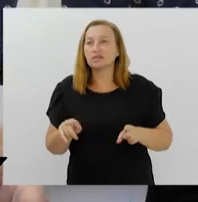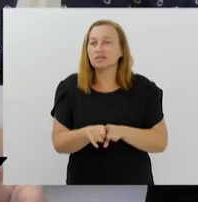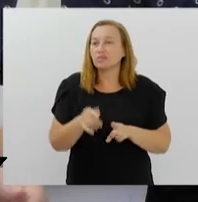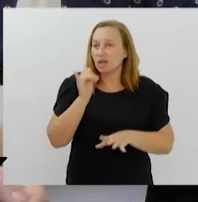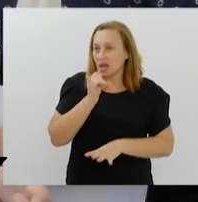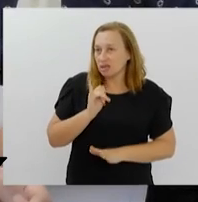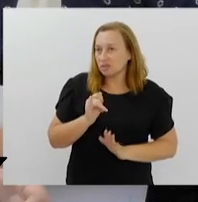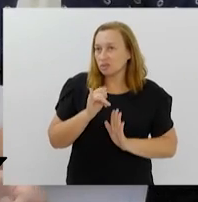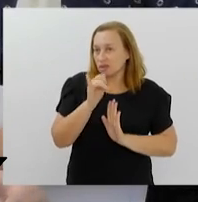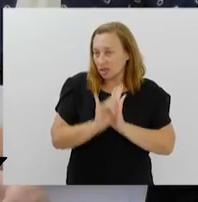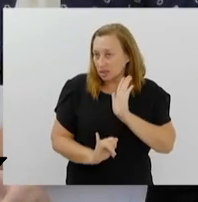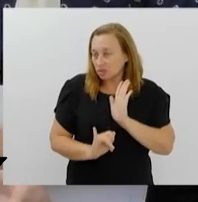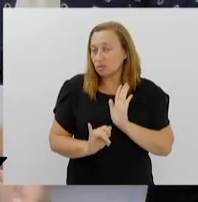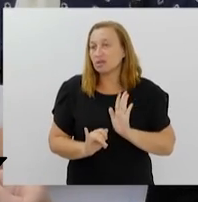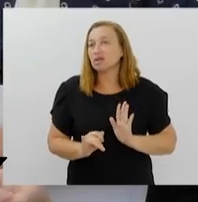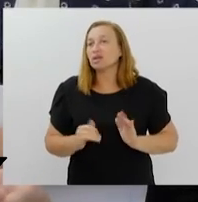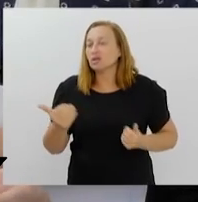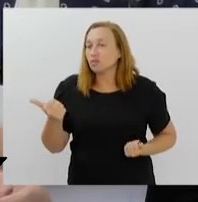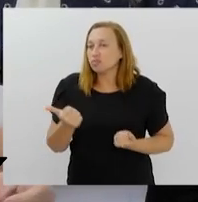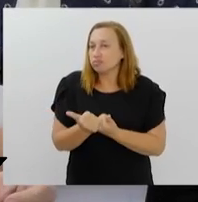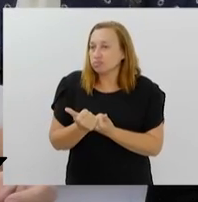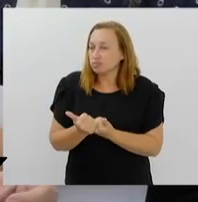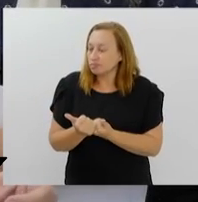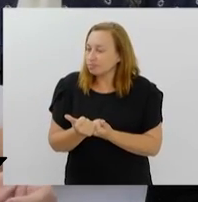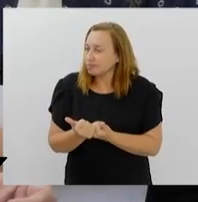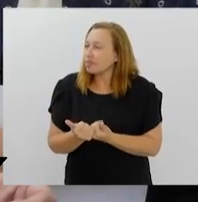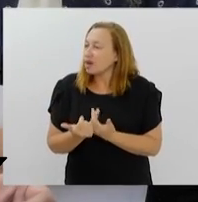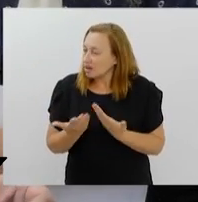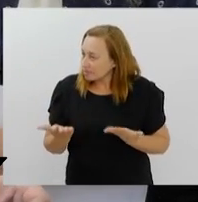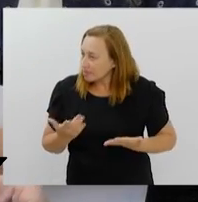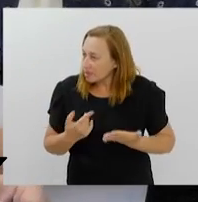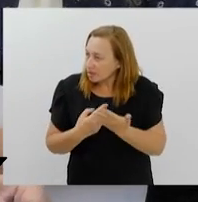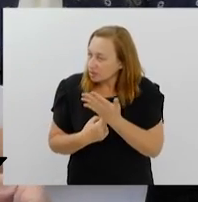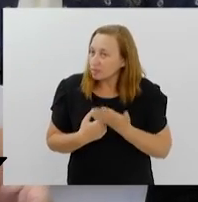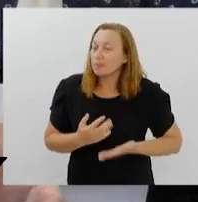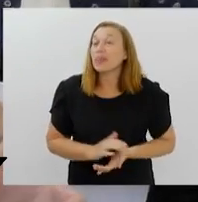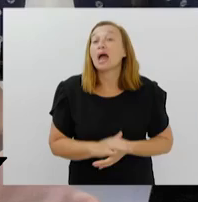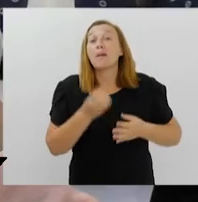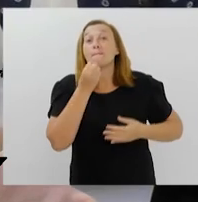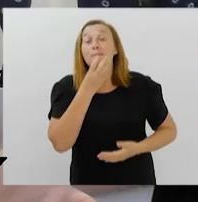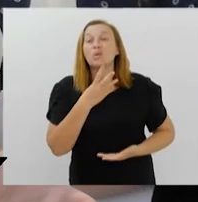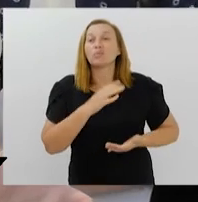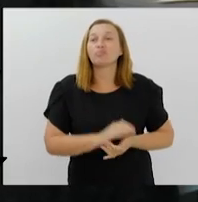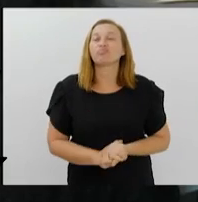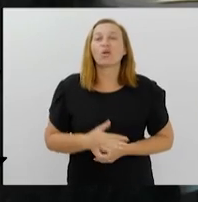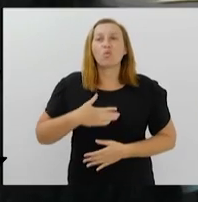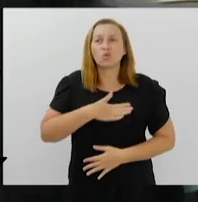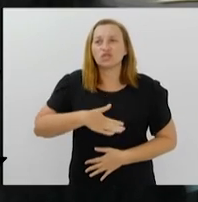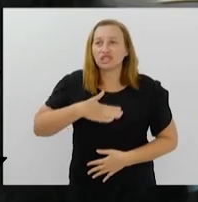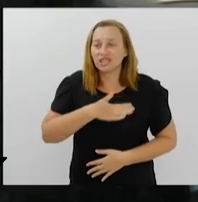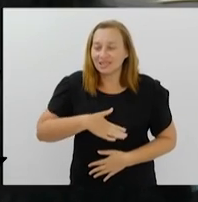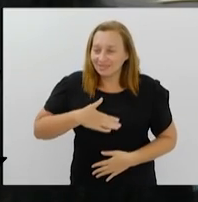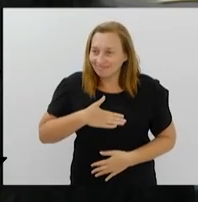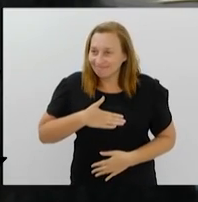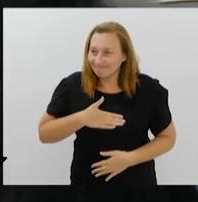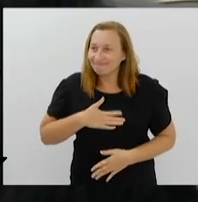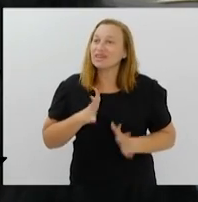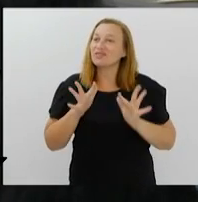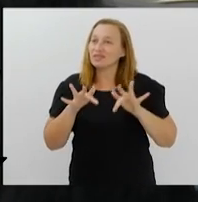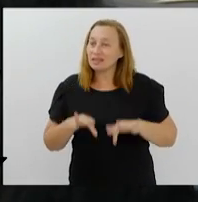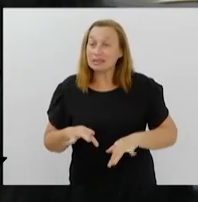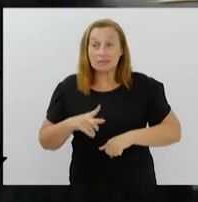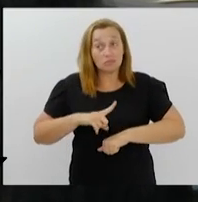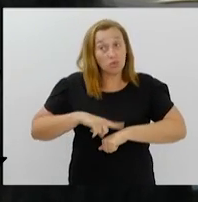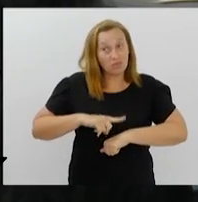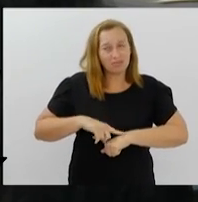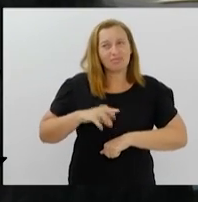relatórios conto com a sua com a sua valiosa contribuição e bom eu gostaria então de finalizar esse momento